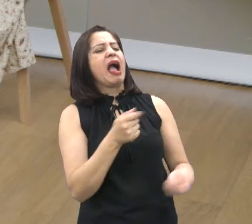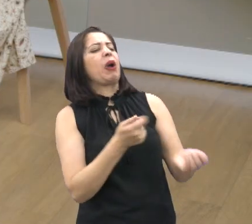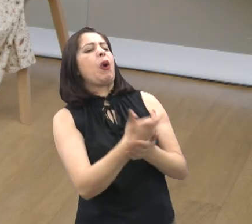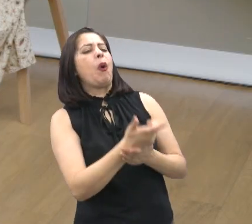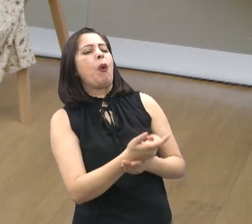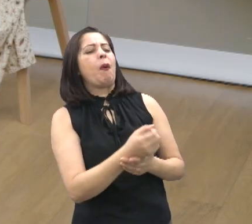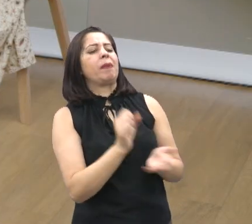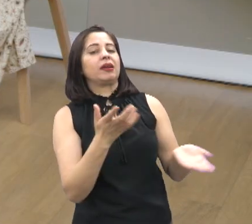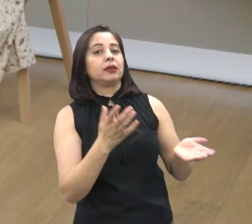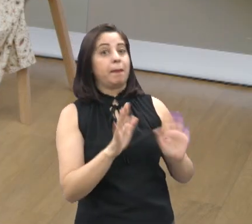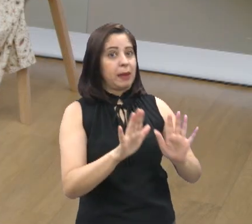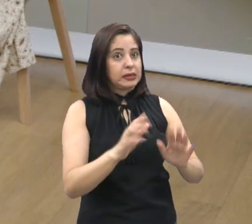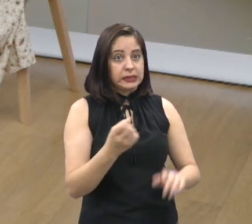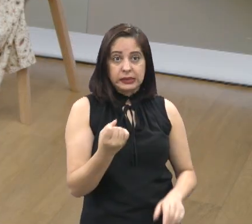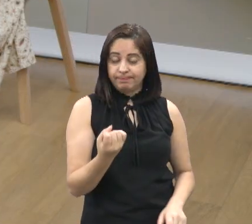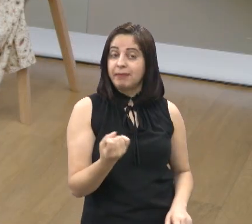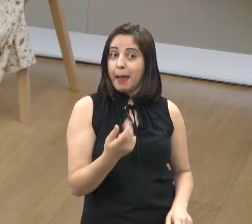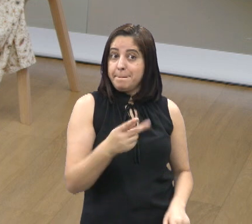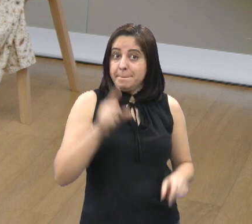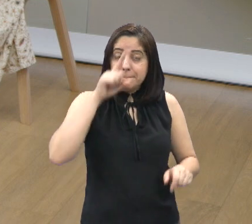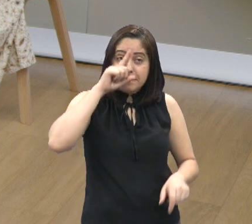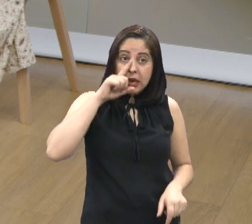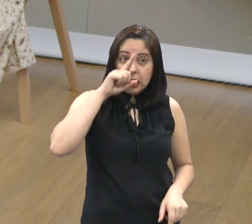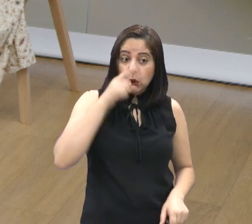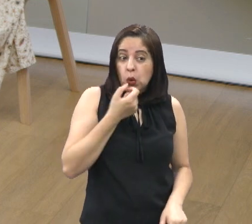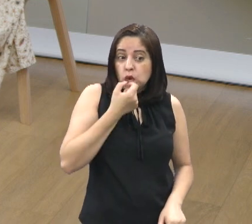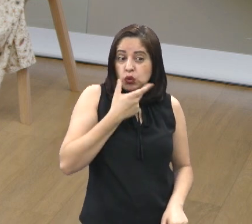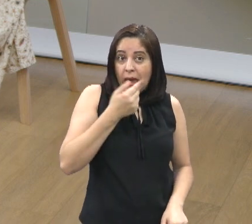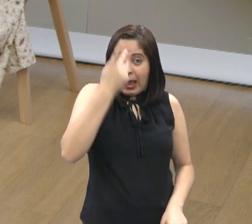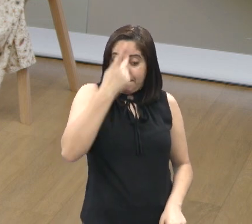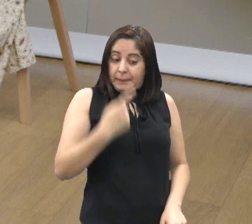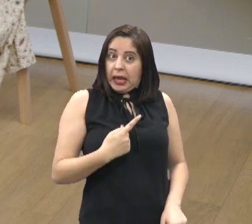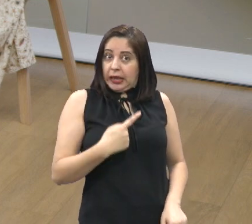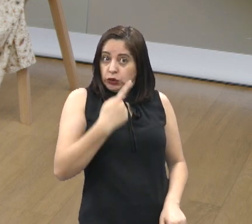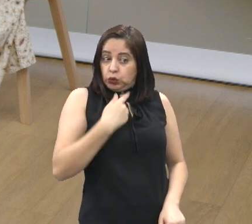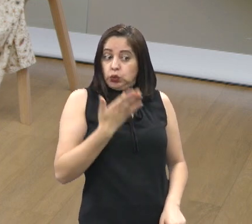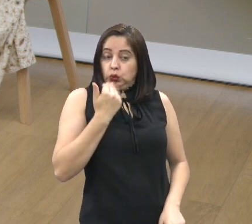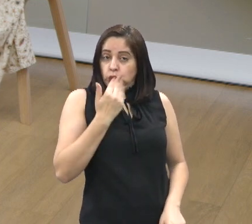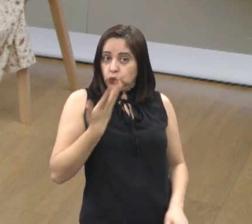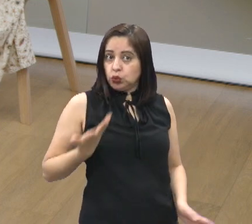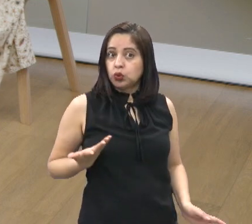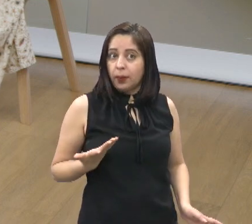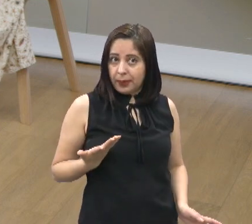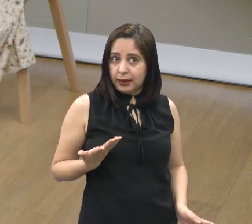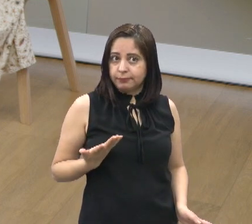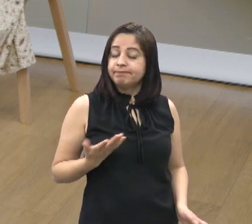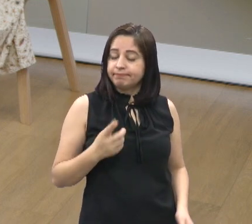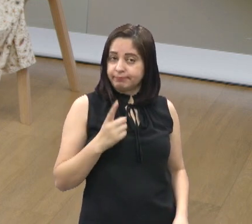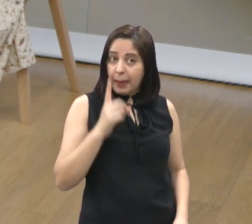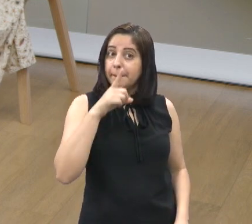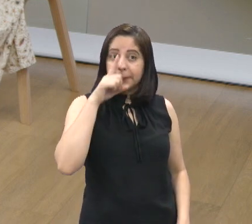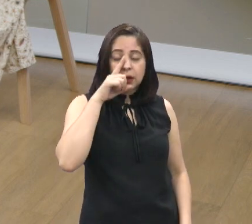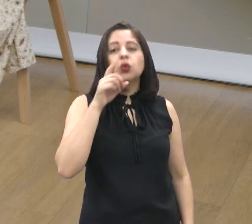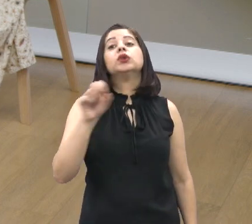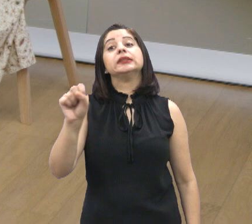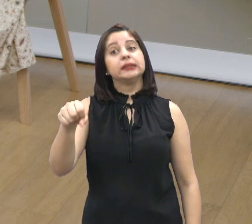sobre os perigos de tomar qualquer tipo de suplemento ou medicação sem a orientação médica. Sem orientação, sem avaliar individualmente o paciente,